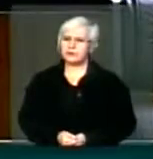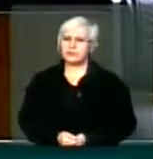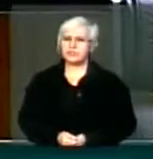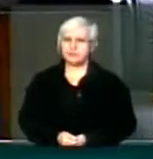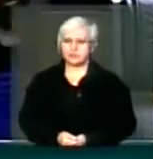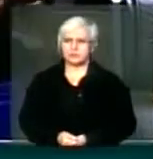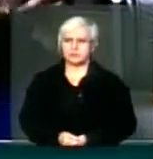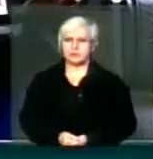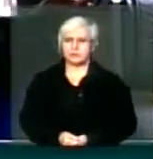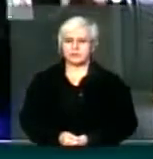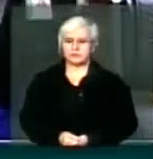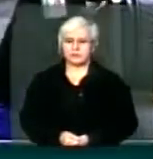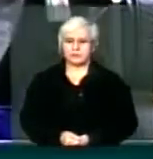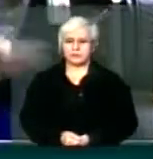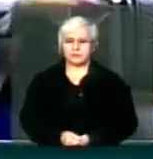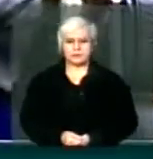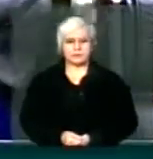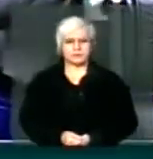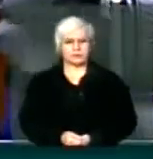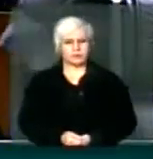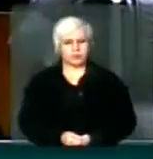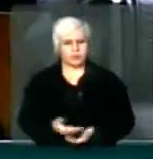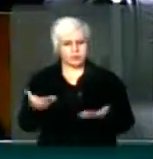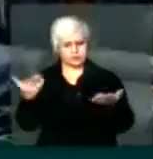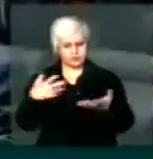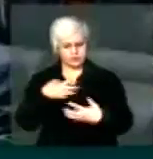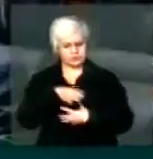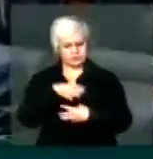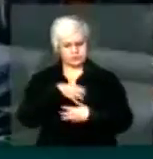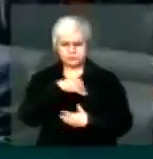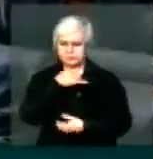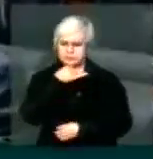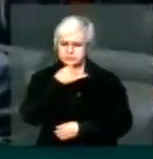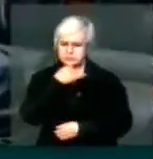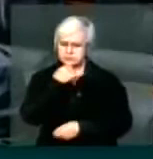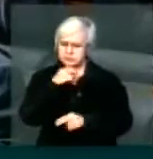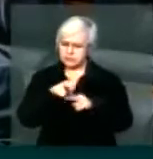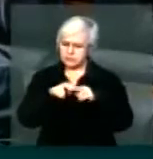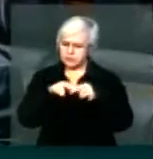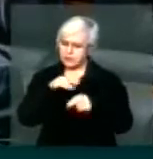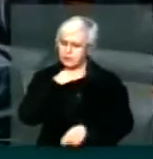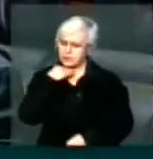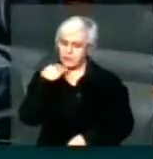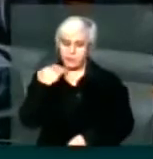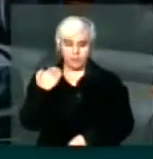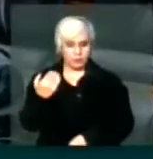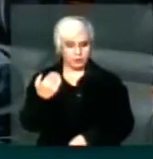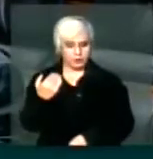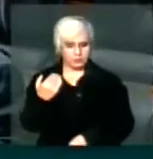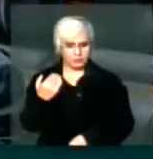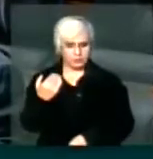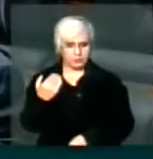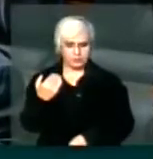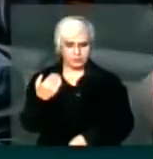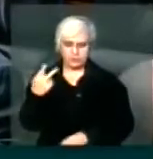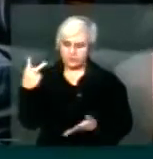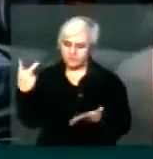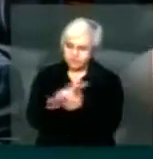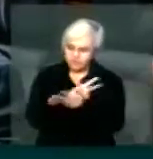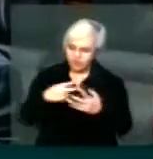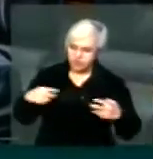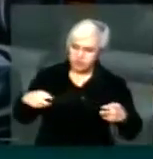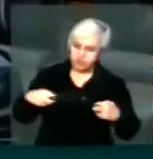nós catarinenses estamos muito tristes hoje, porque faleceu num lamentável